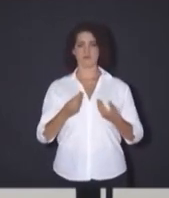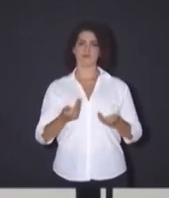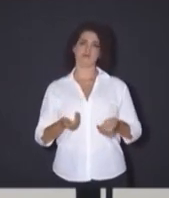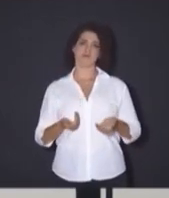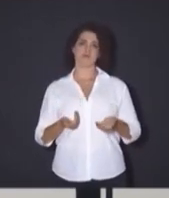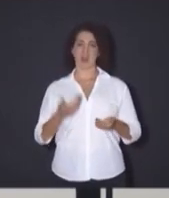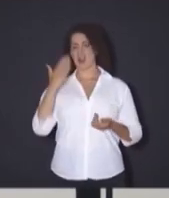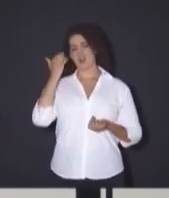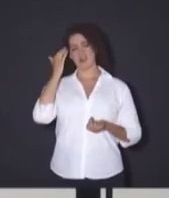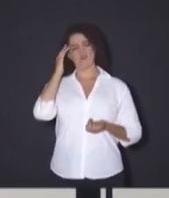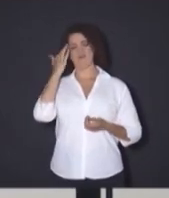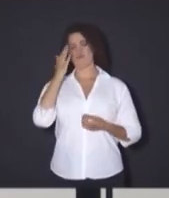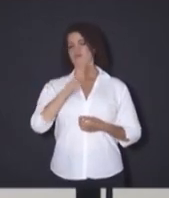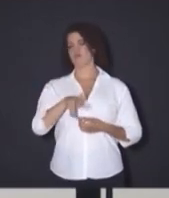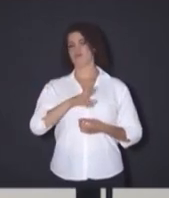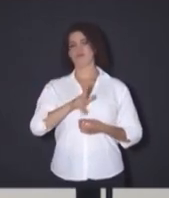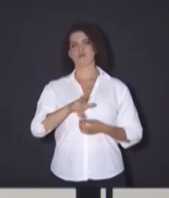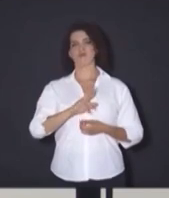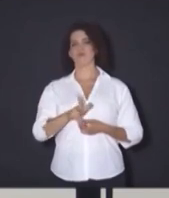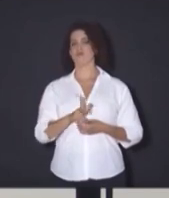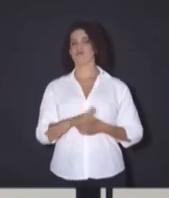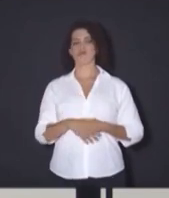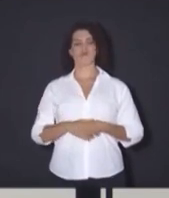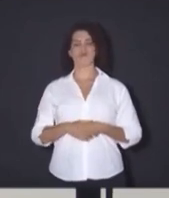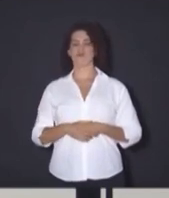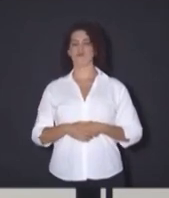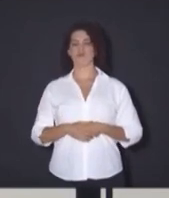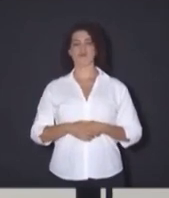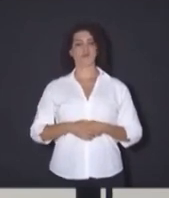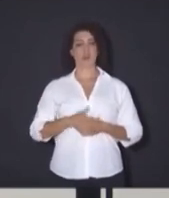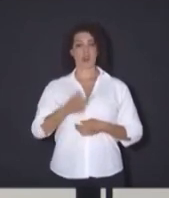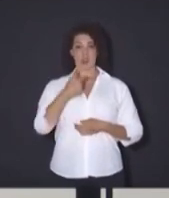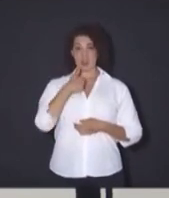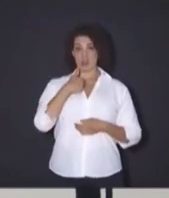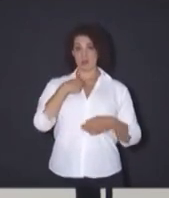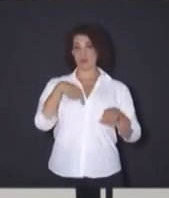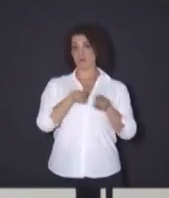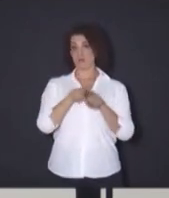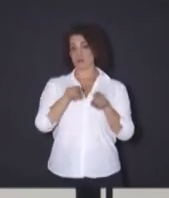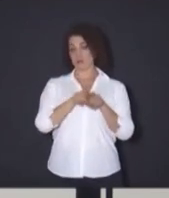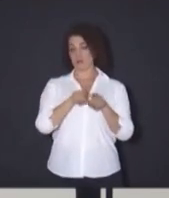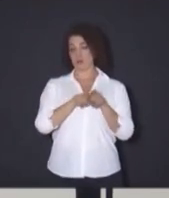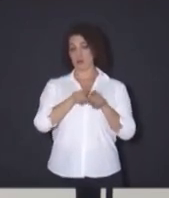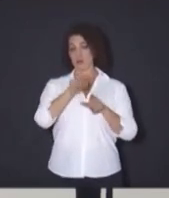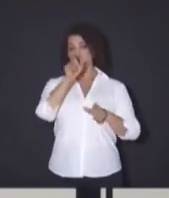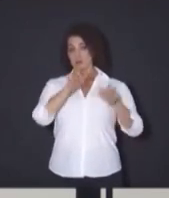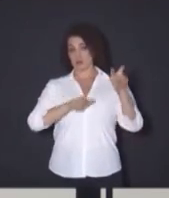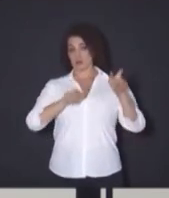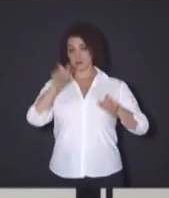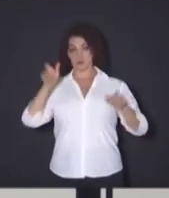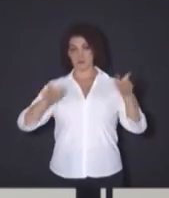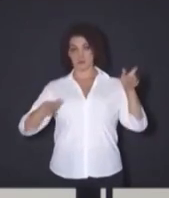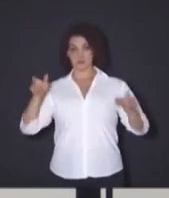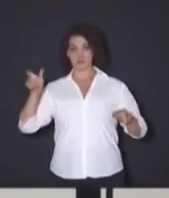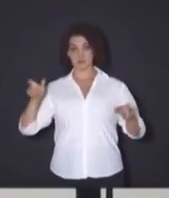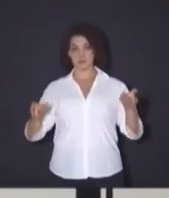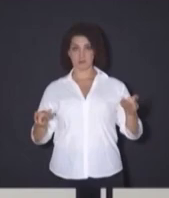Eu não entendo isso. Nem eu, nem as pessoas que